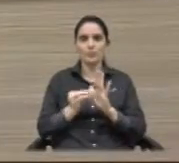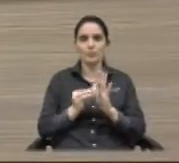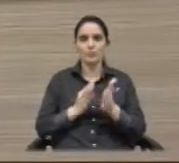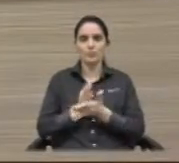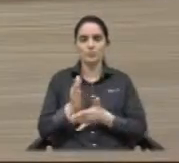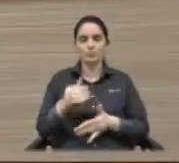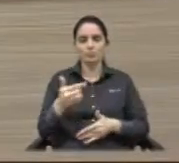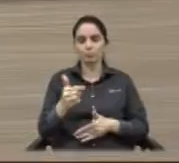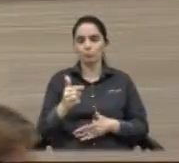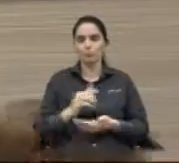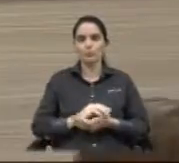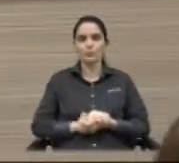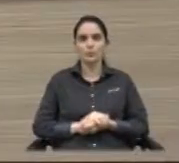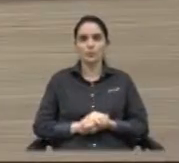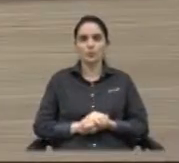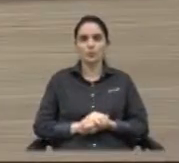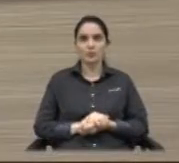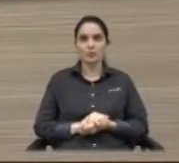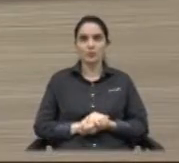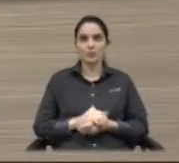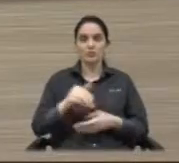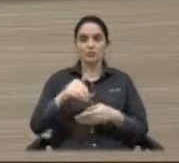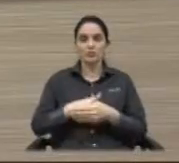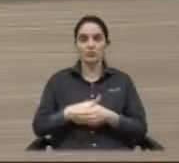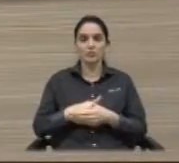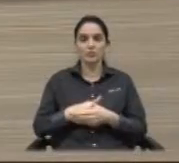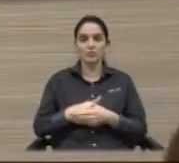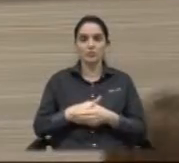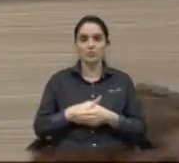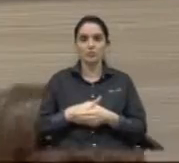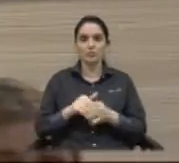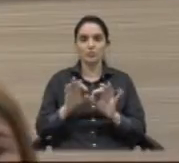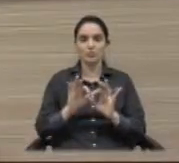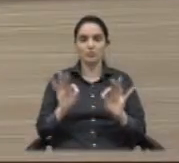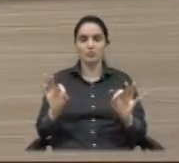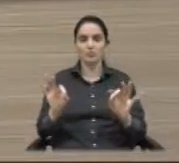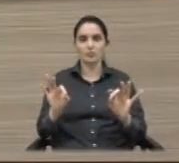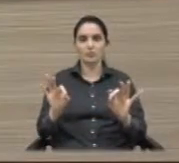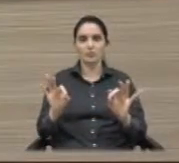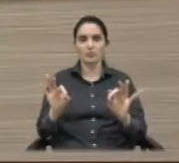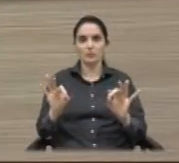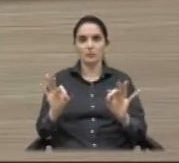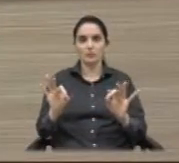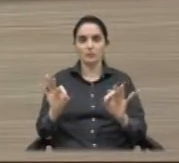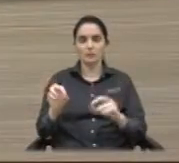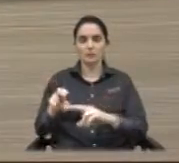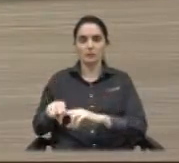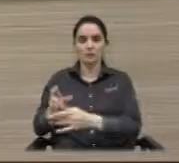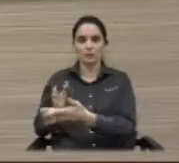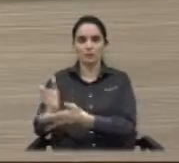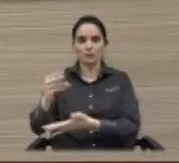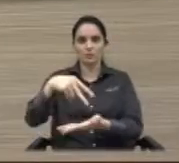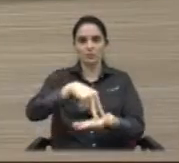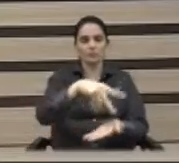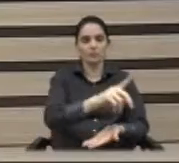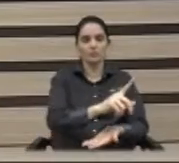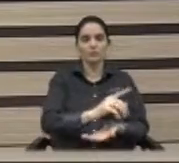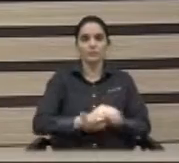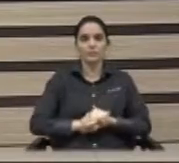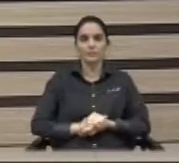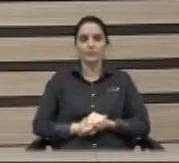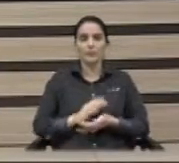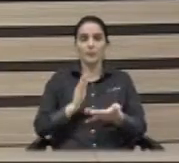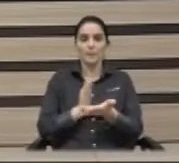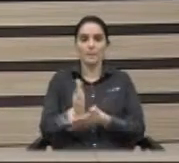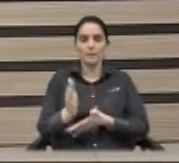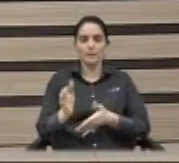Não havendo quem queiram, vai à votação. E a votação é simbólica. Os sentados aprovam, os de pé rejeitam.